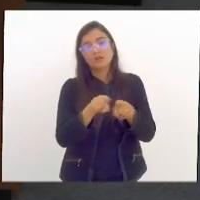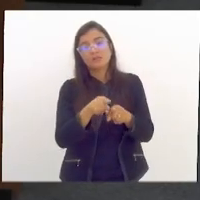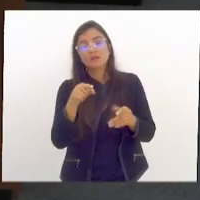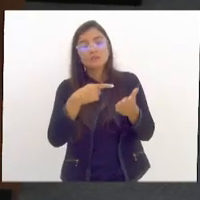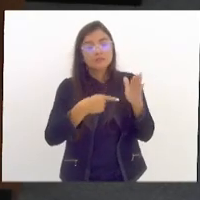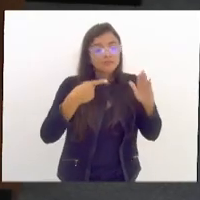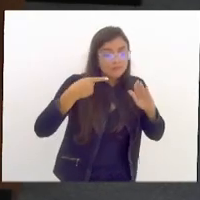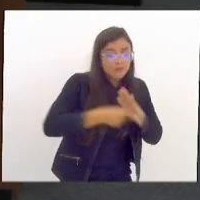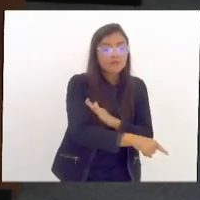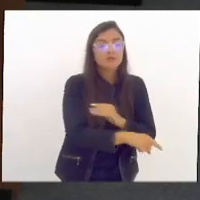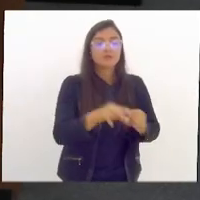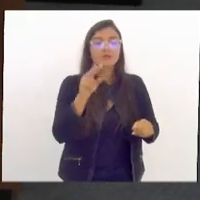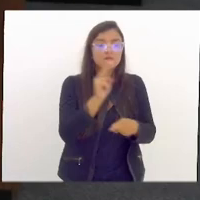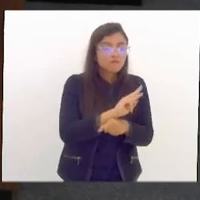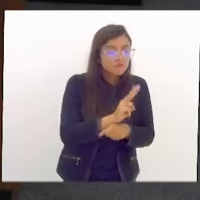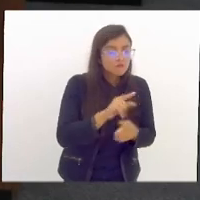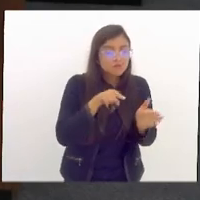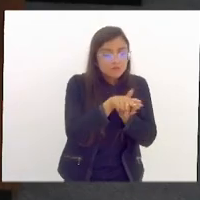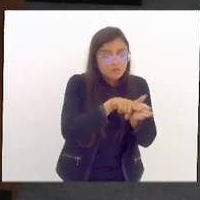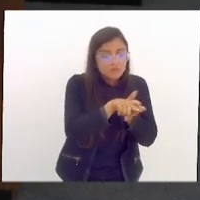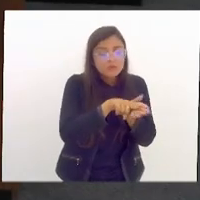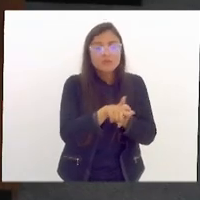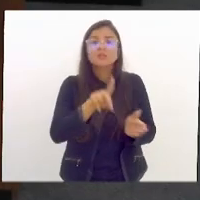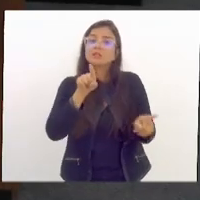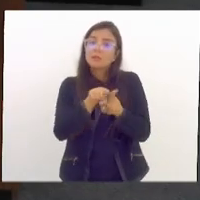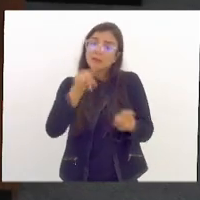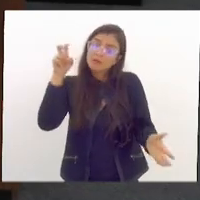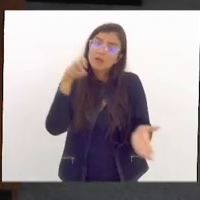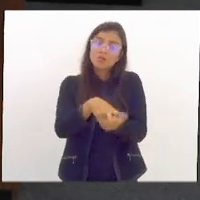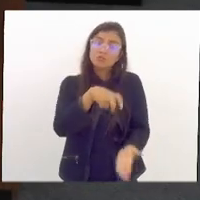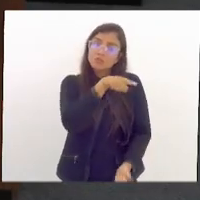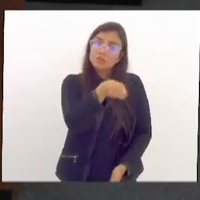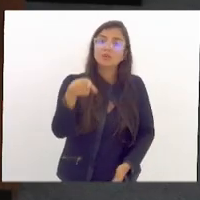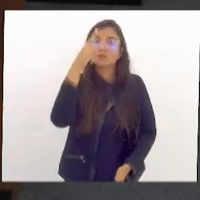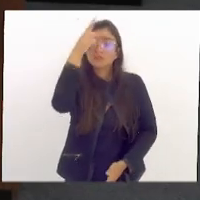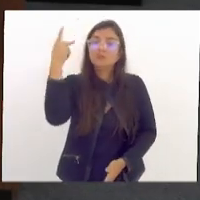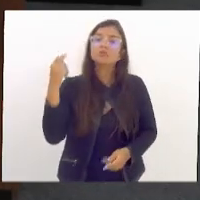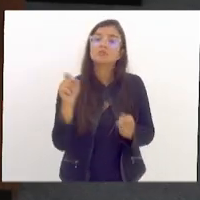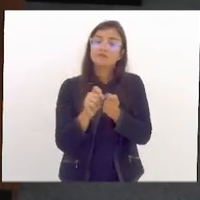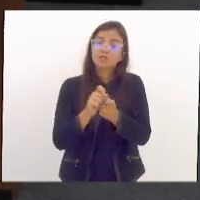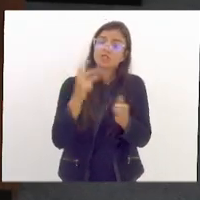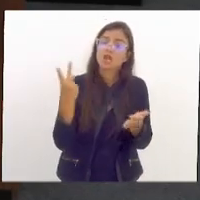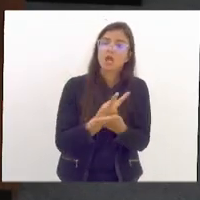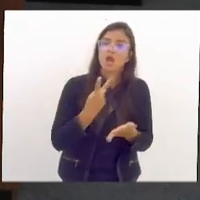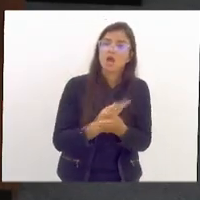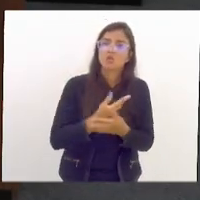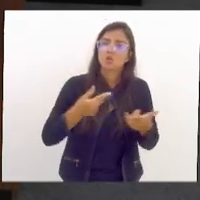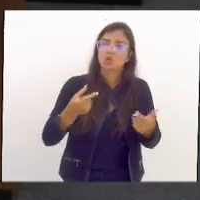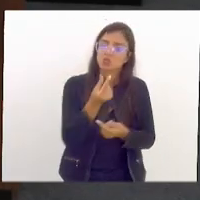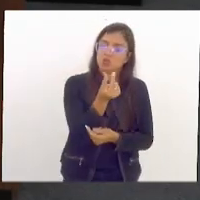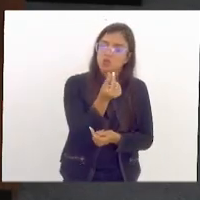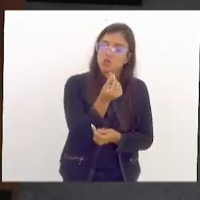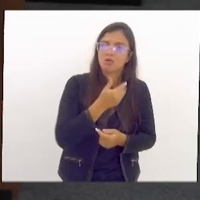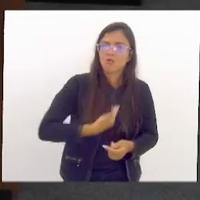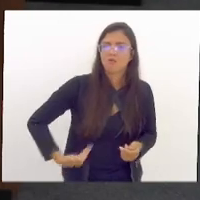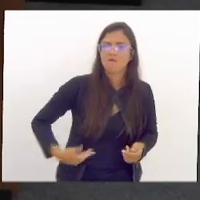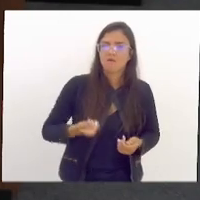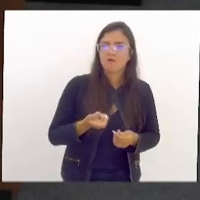e penalizar quem cometeu irregularidades à frente das finanças públicas, especialmente das